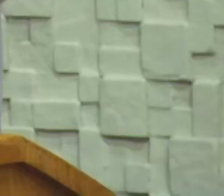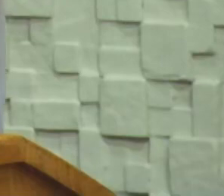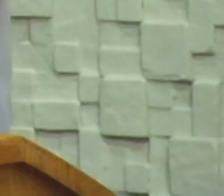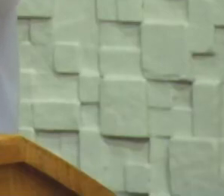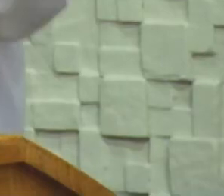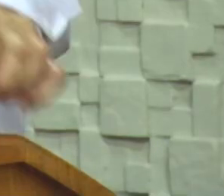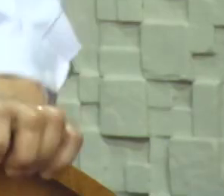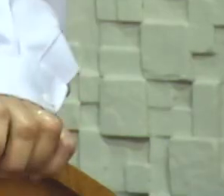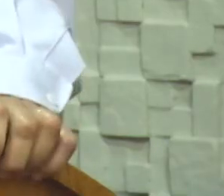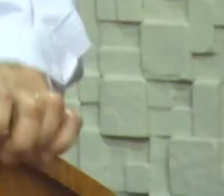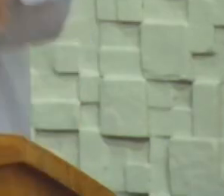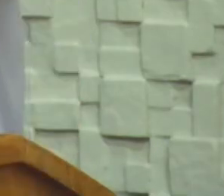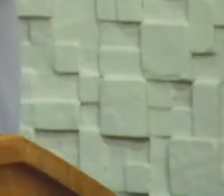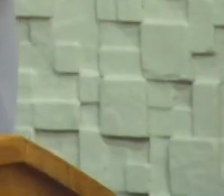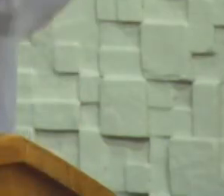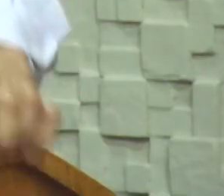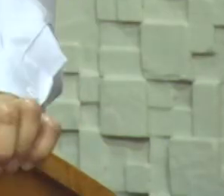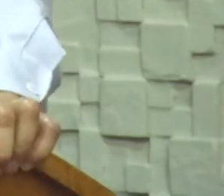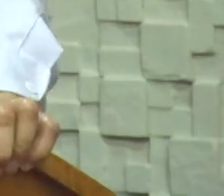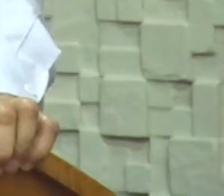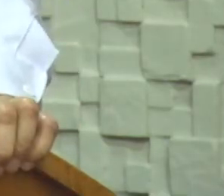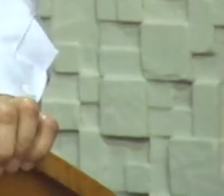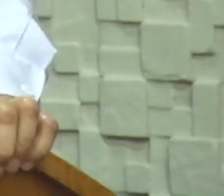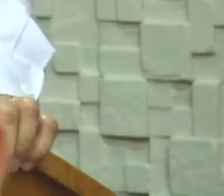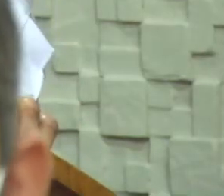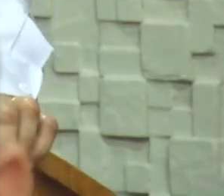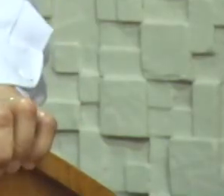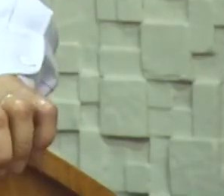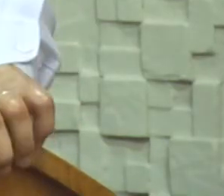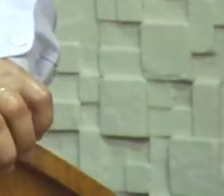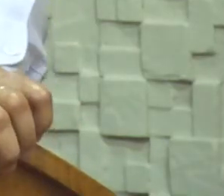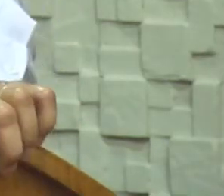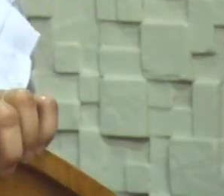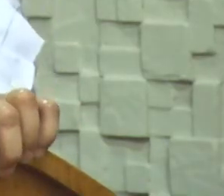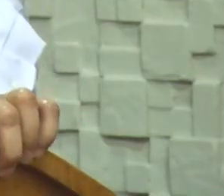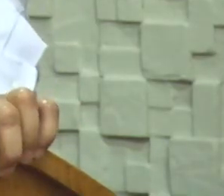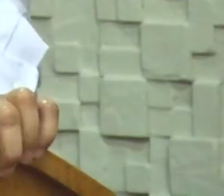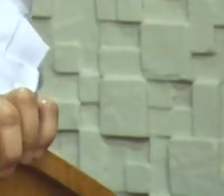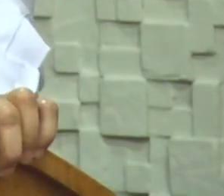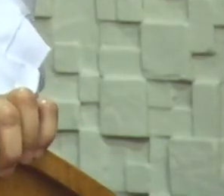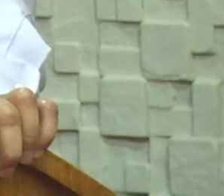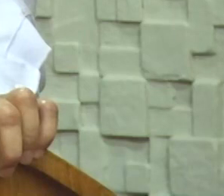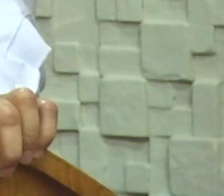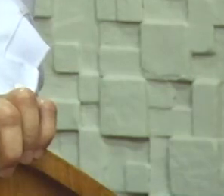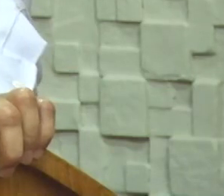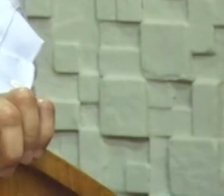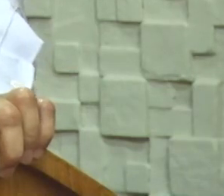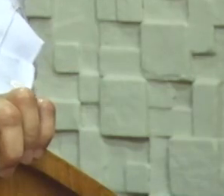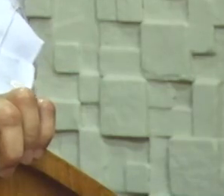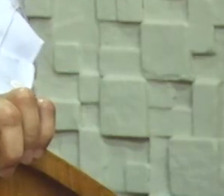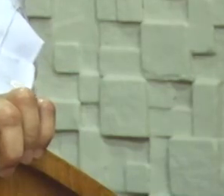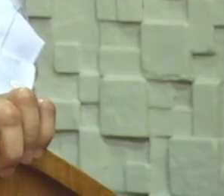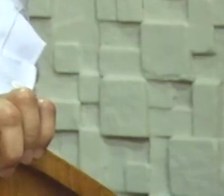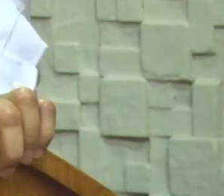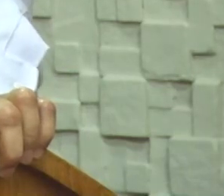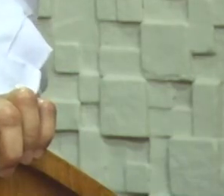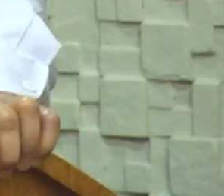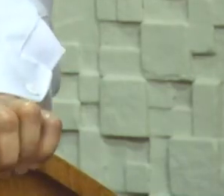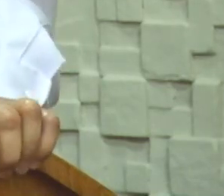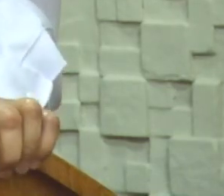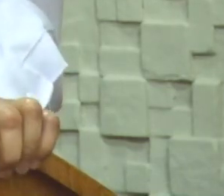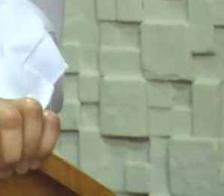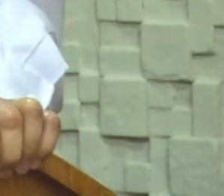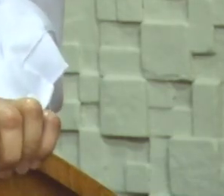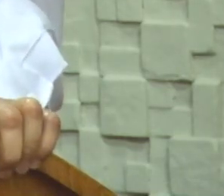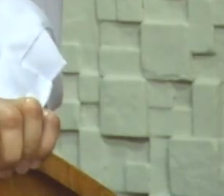asfalto no meio e ficou as laterais abrindo os buracos. As pessoas acabam estacionando o carro e enroscando o carro. Então, as pessoas